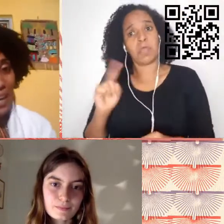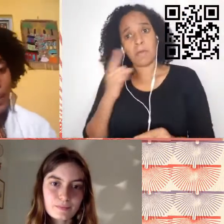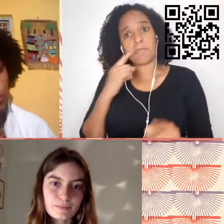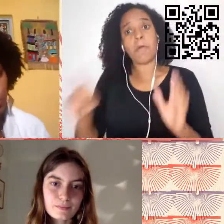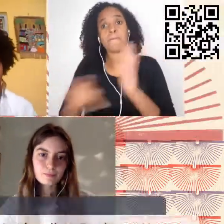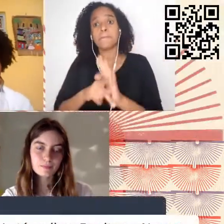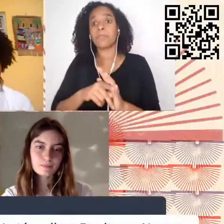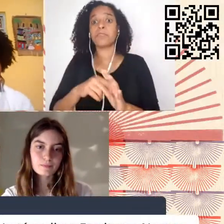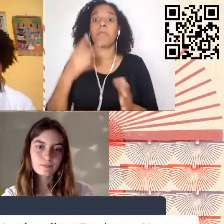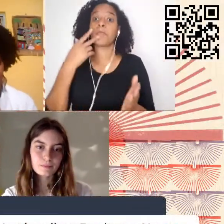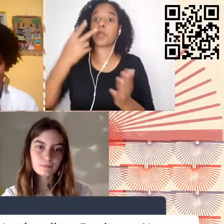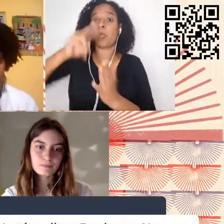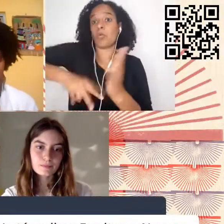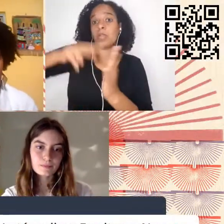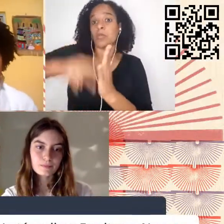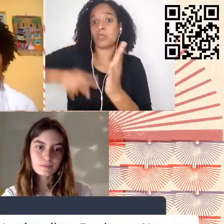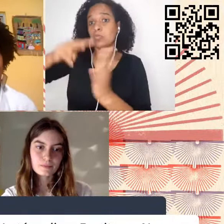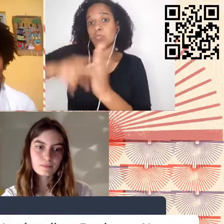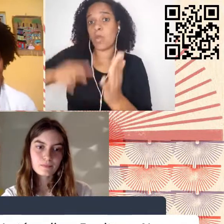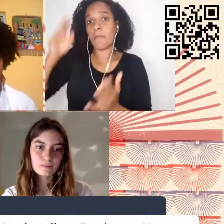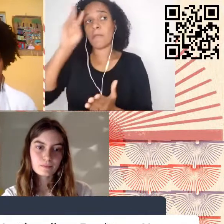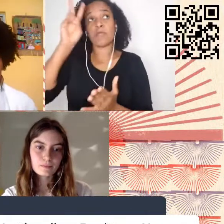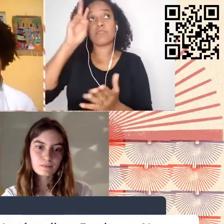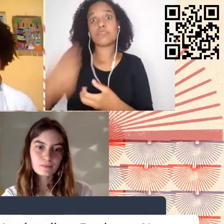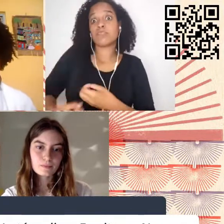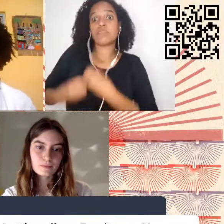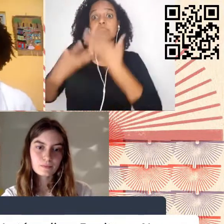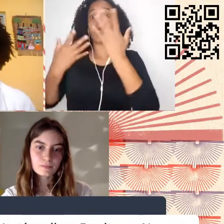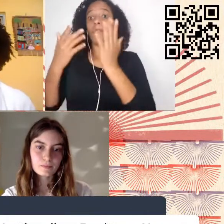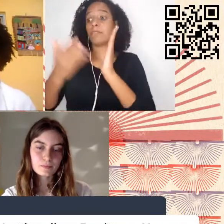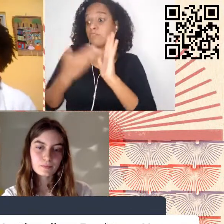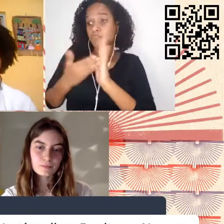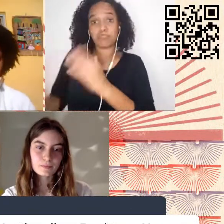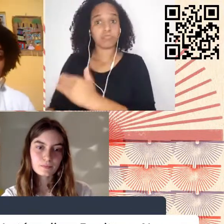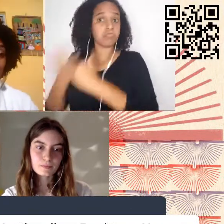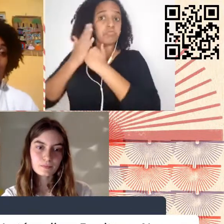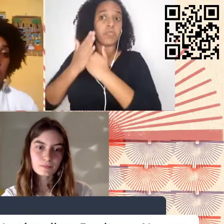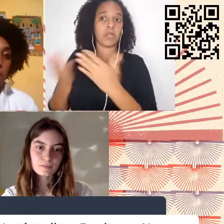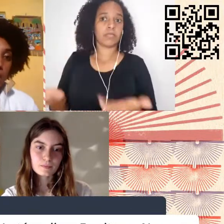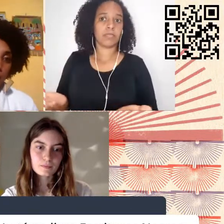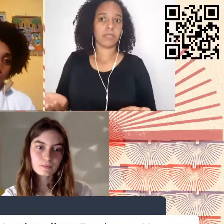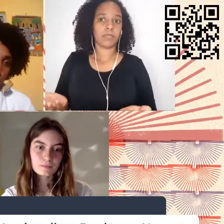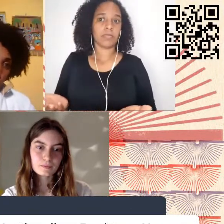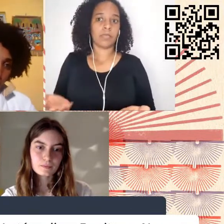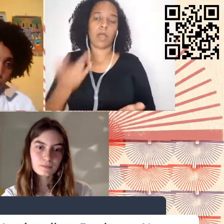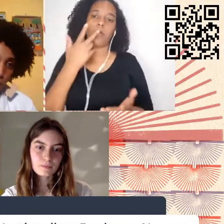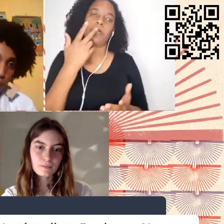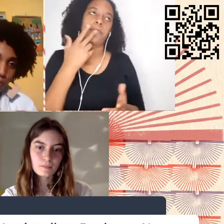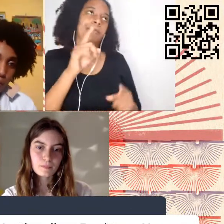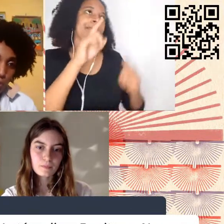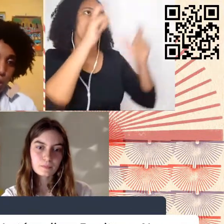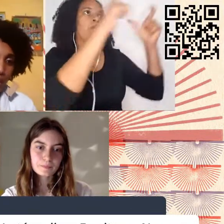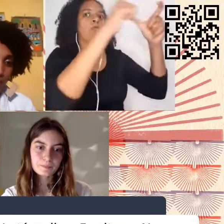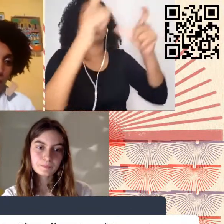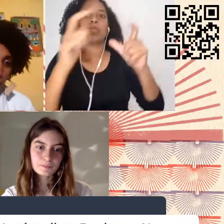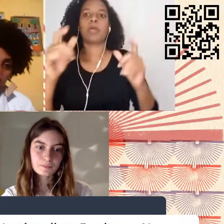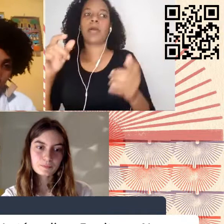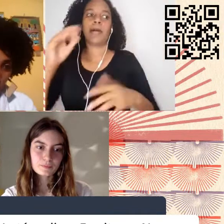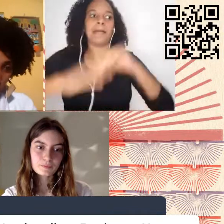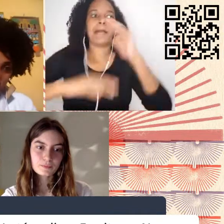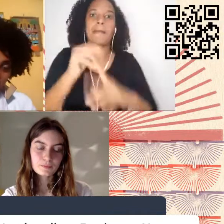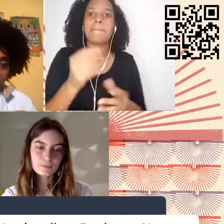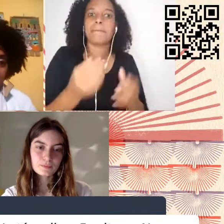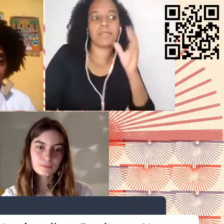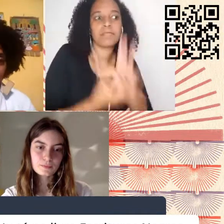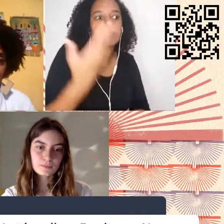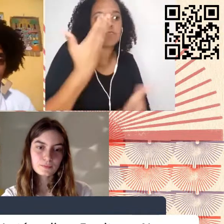centro da minha leitura e das minhas inspirações literárias, né? Agora, se eu penso na academia, nesses espaços de produção de